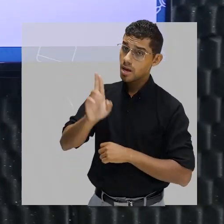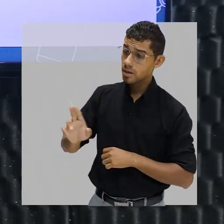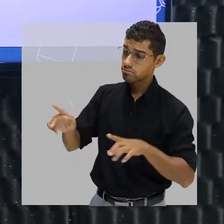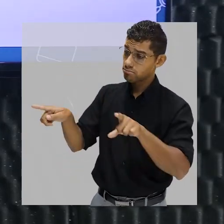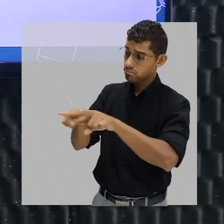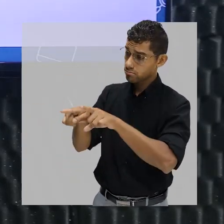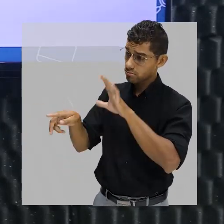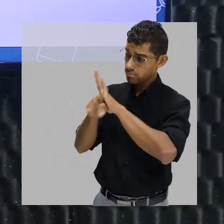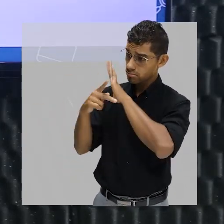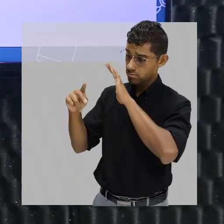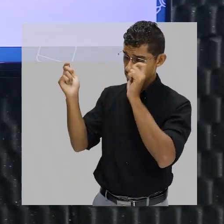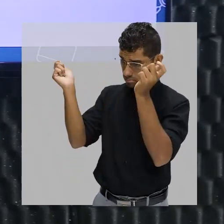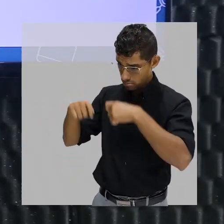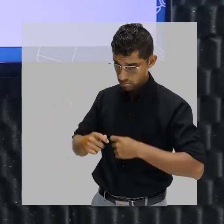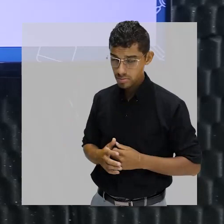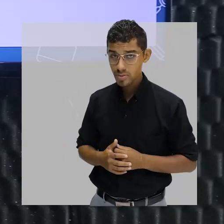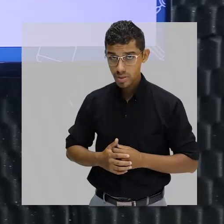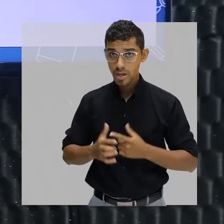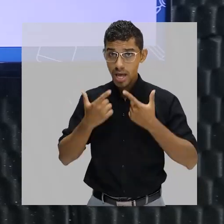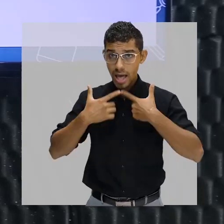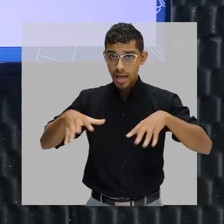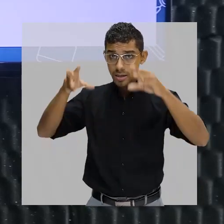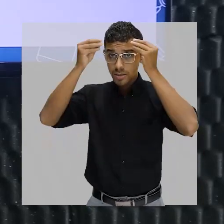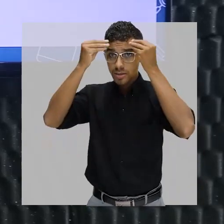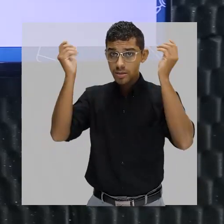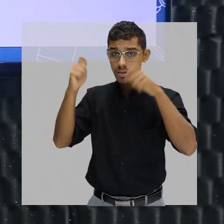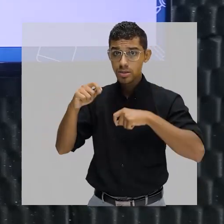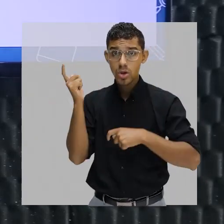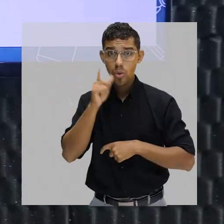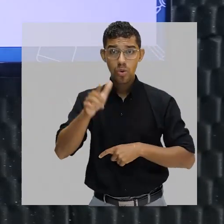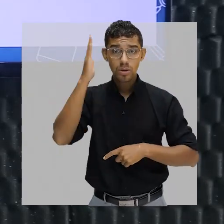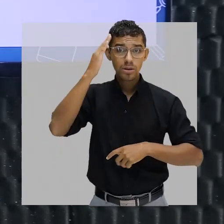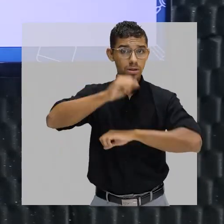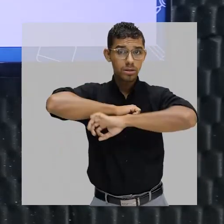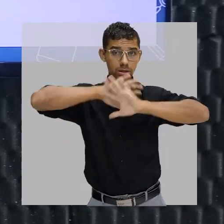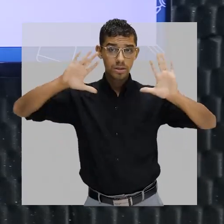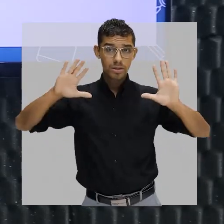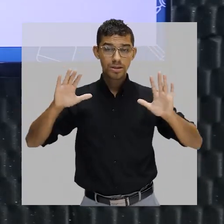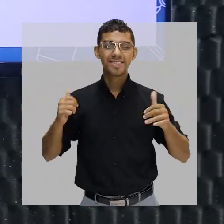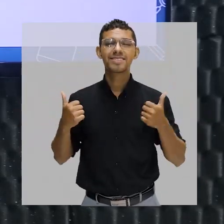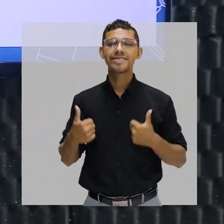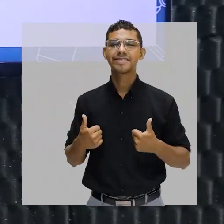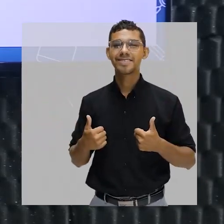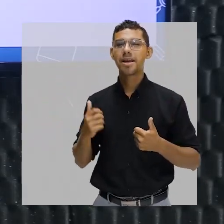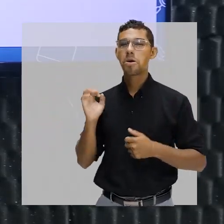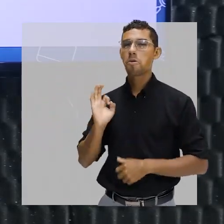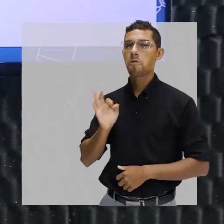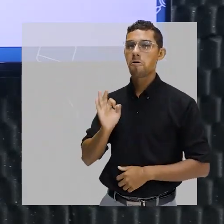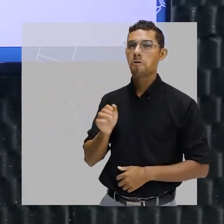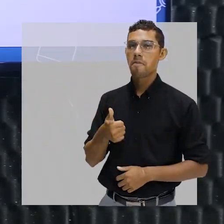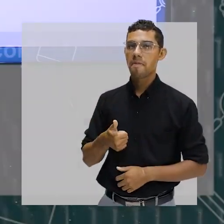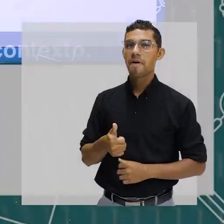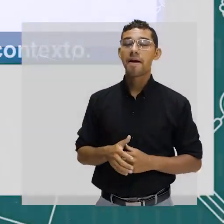da comunicação, tá certo? Deu para entender? Ótimo. Então, cada uma